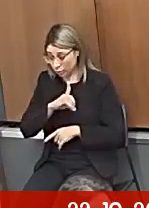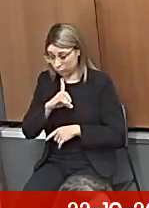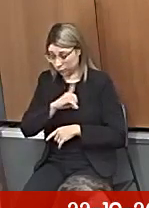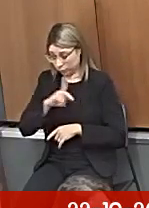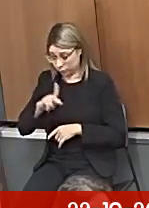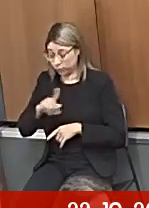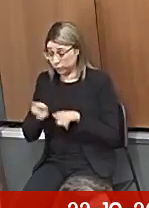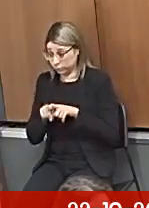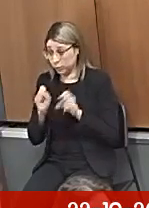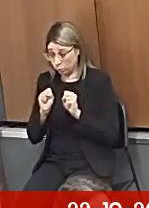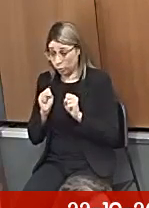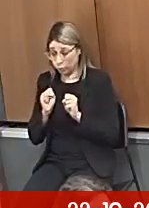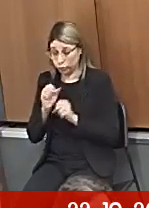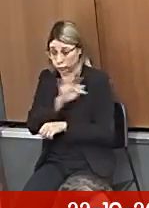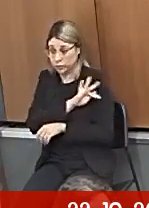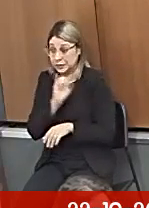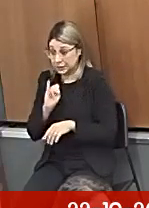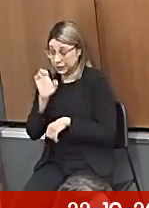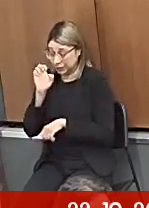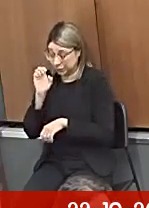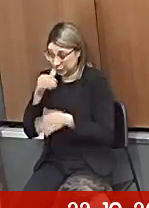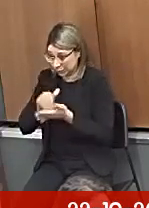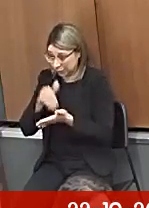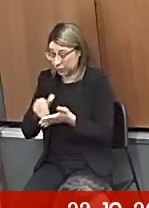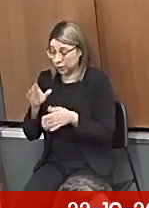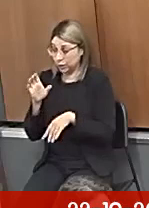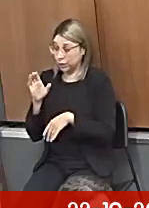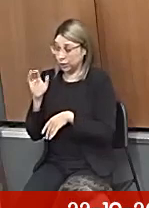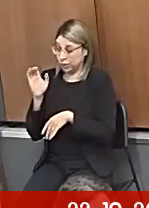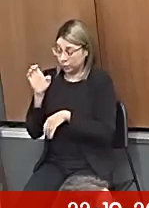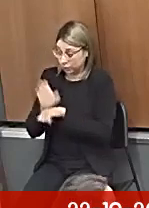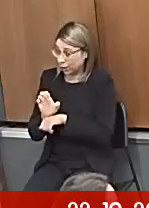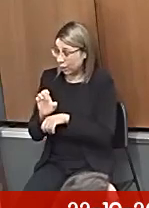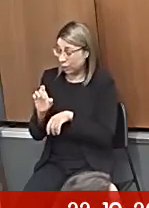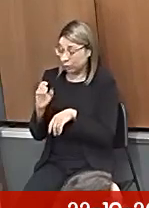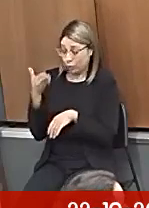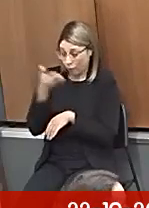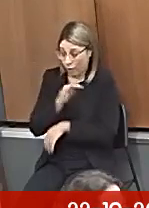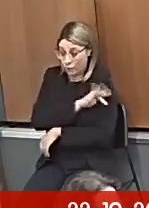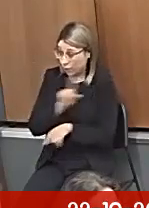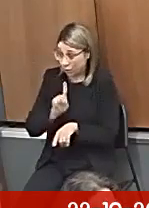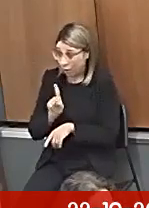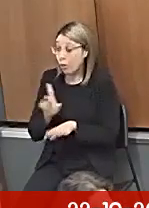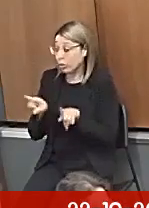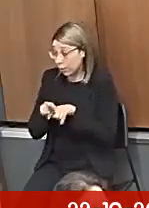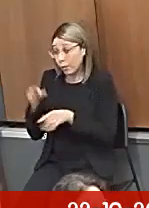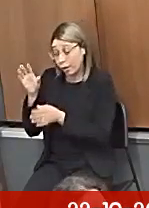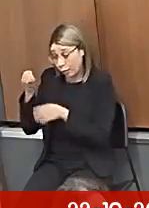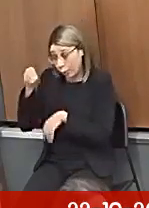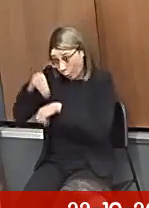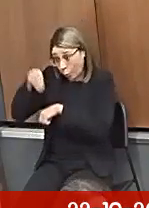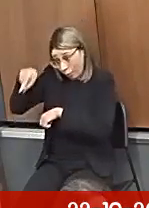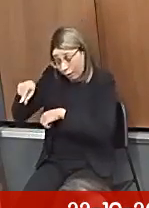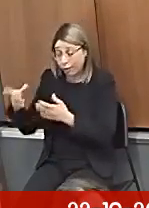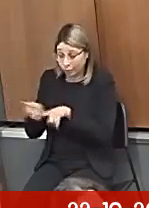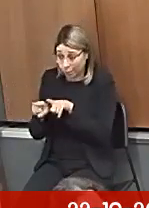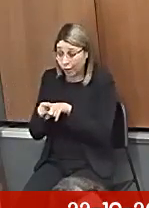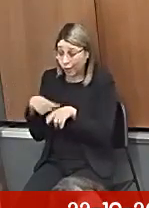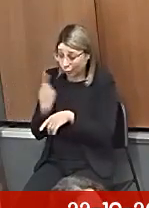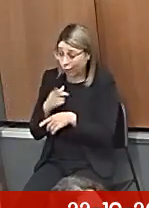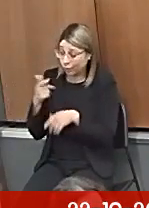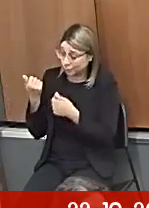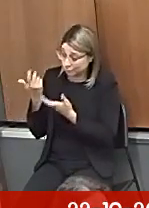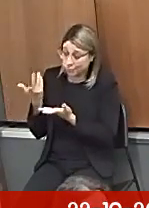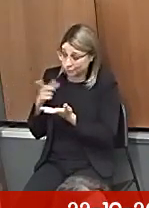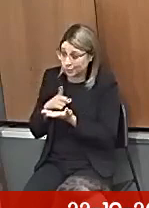a Secretaria de Estado não vai lá e fiscaliza, eles respondem também. O crime de discriminação ela ocorre em duas modalidades, de ação e